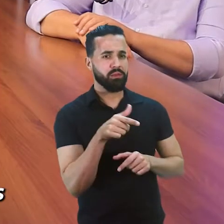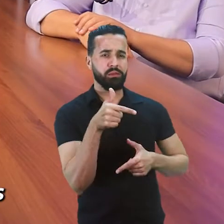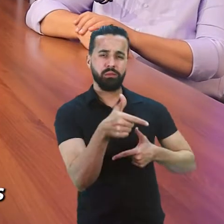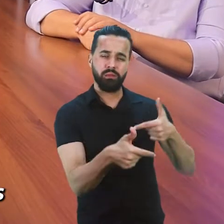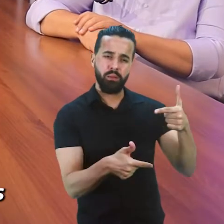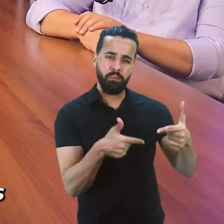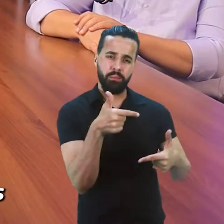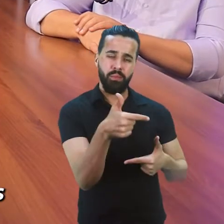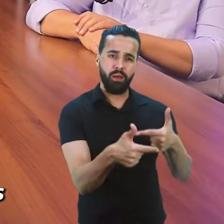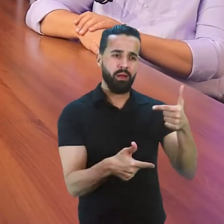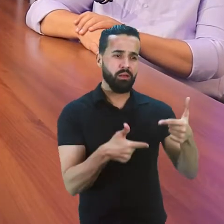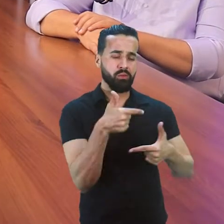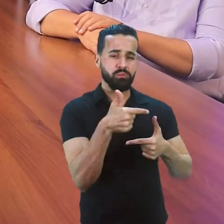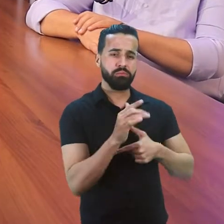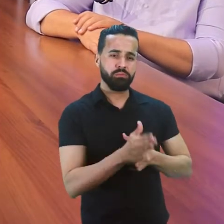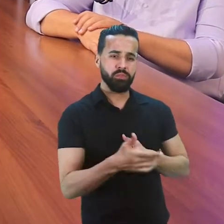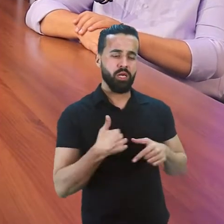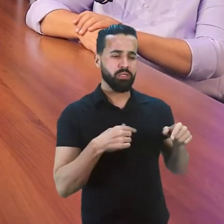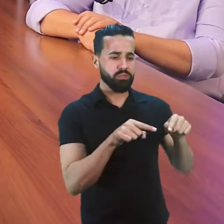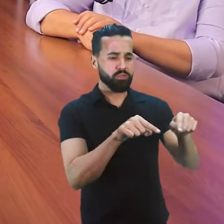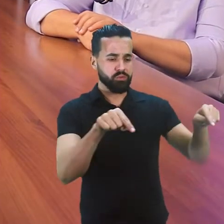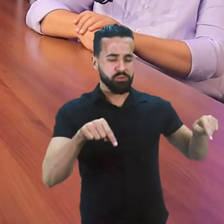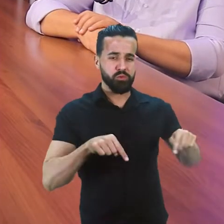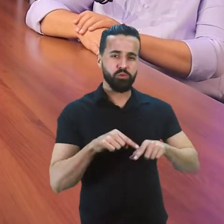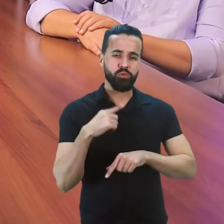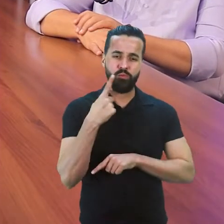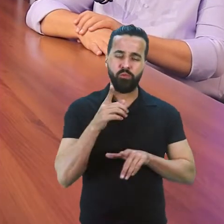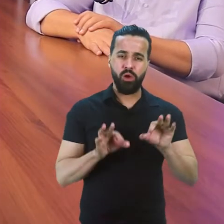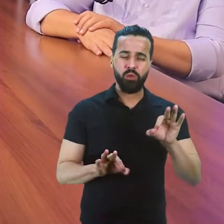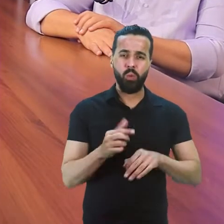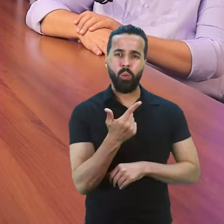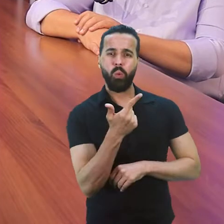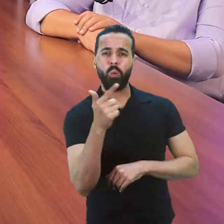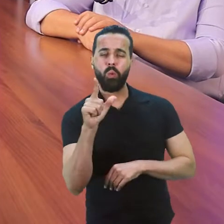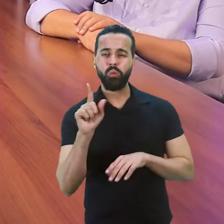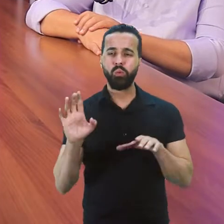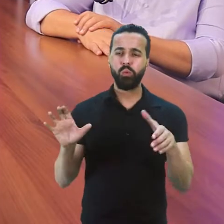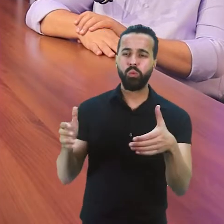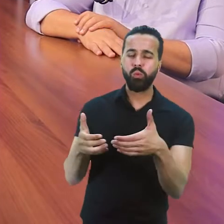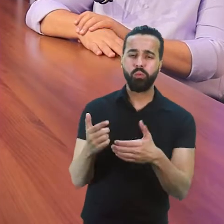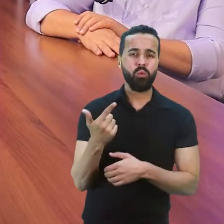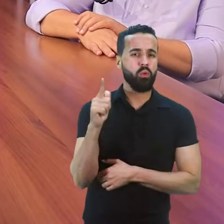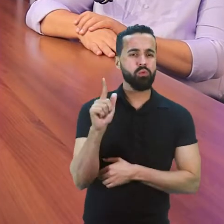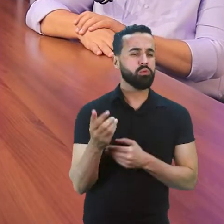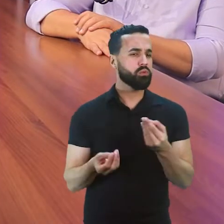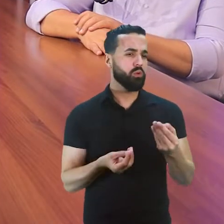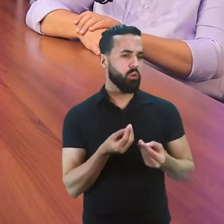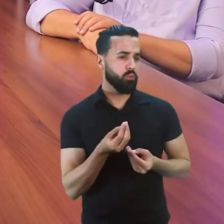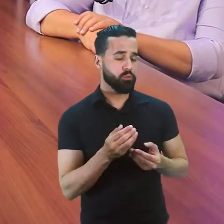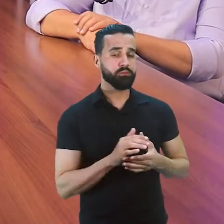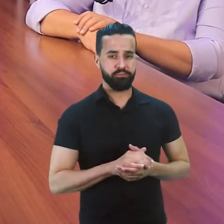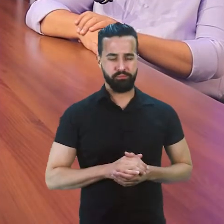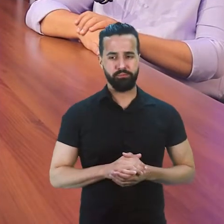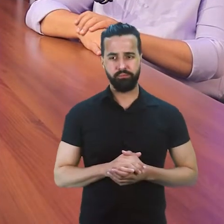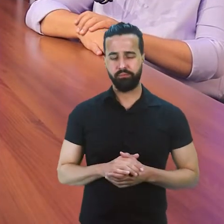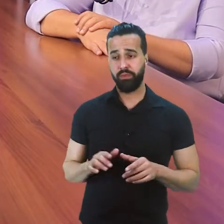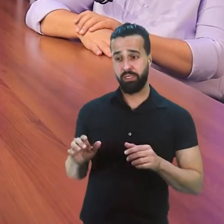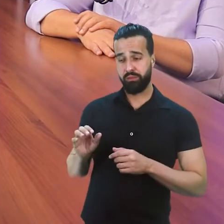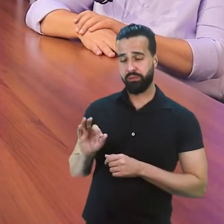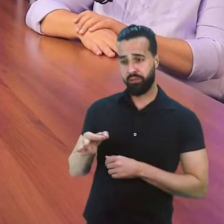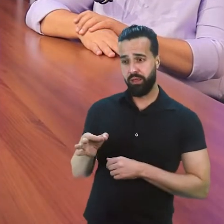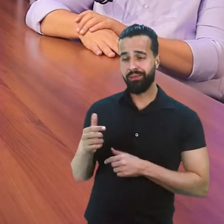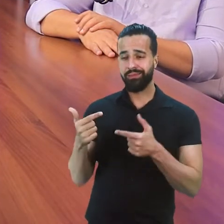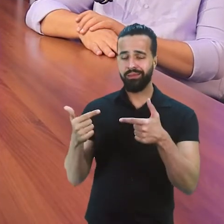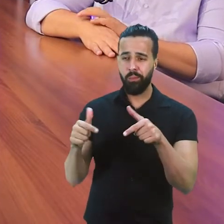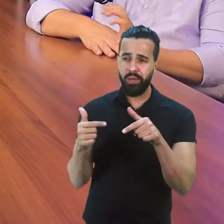trabalhar em escritórios de outras pessoas, em outras equipes? Não, eu cheguei a trabalhar num outro escritório quando eu saí